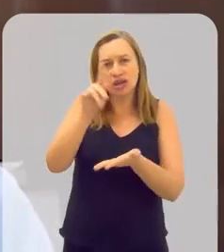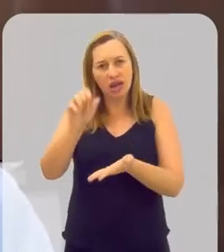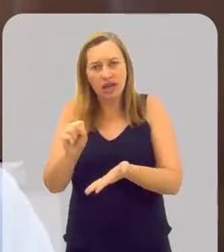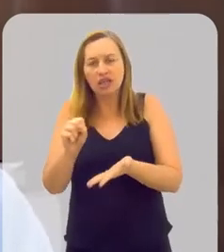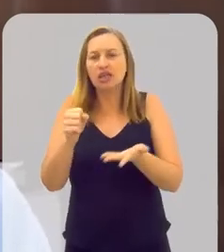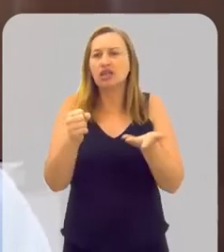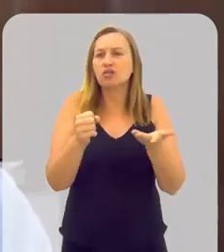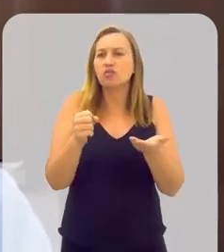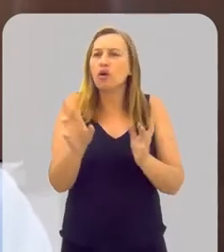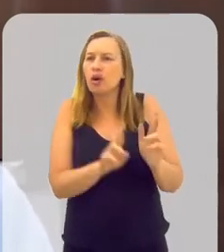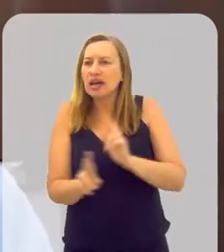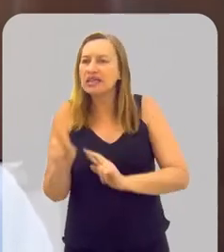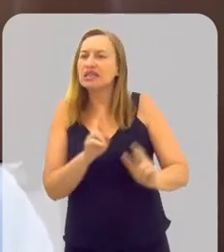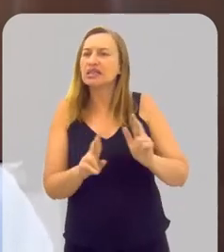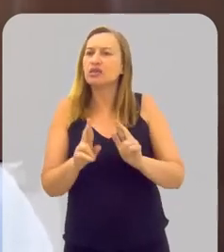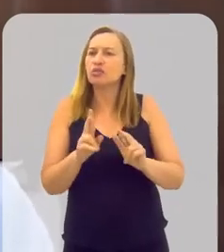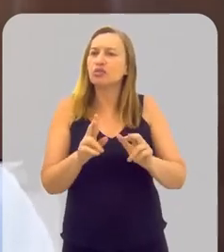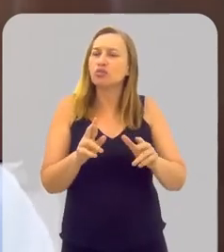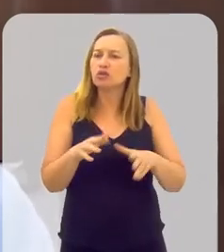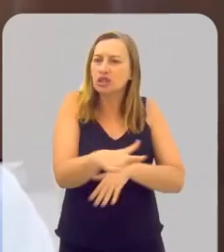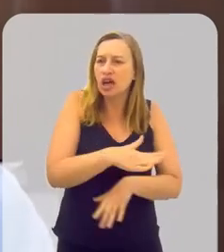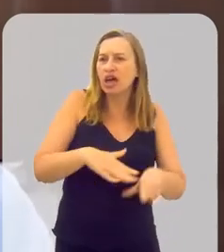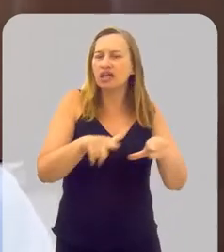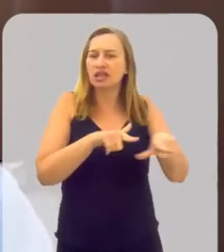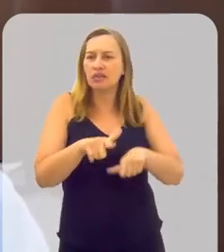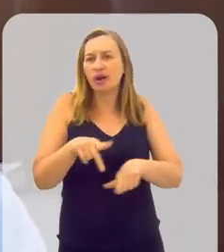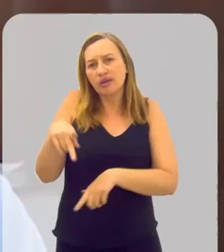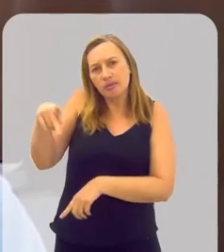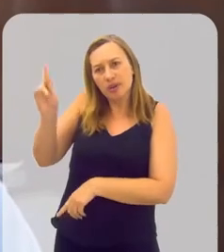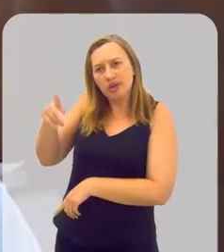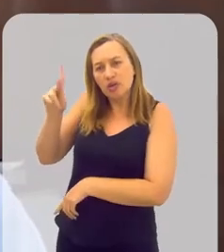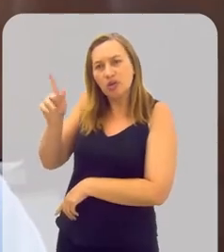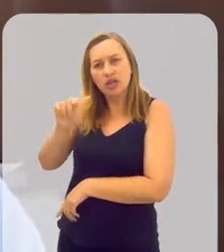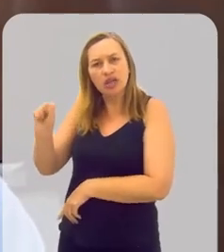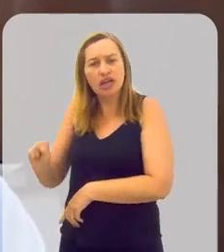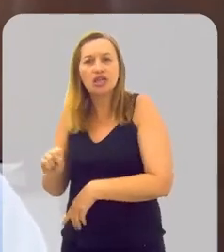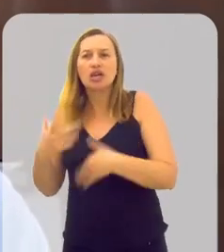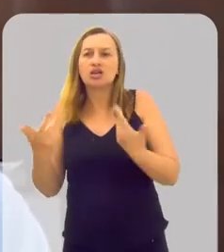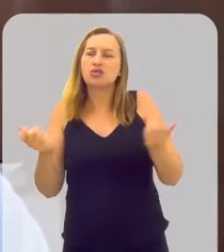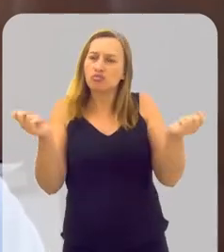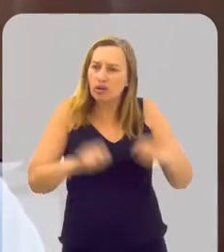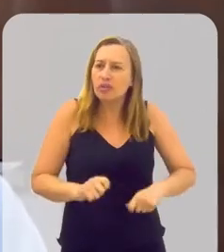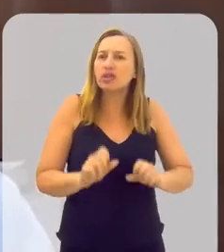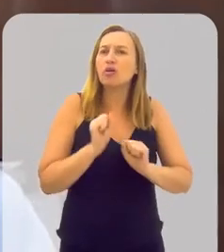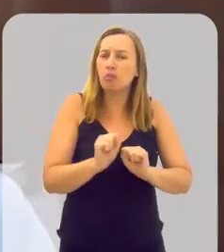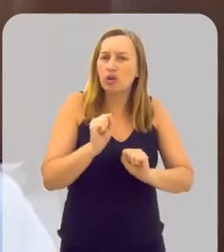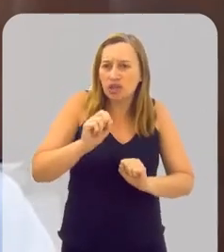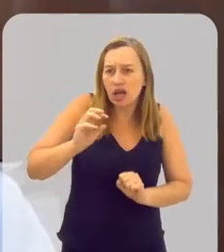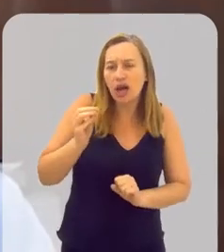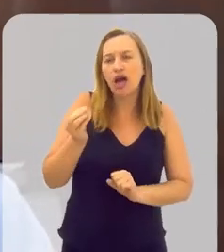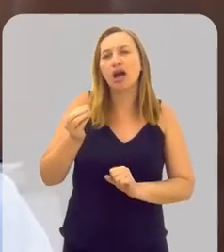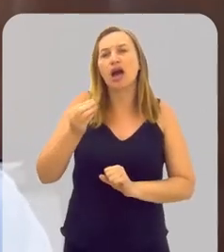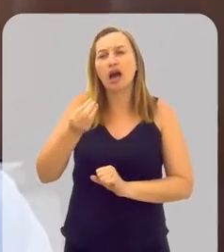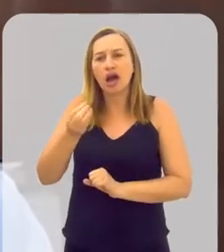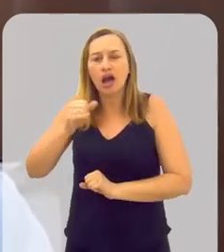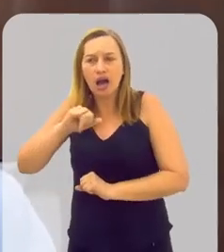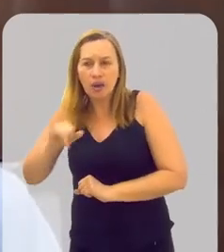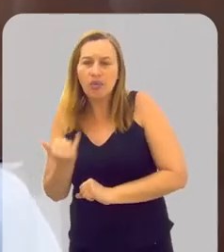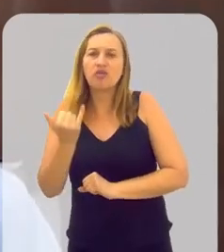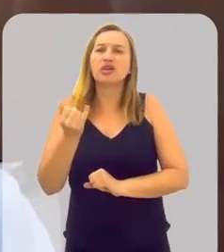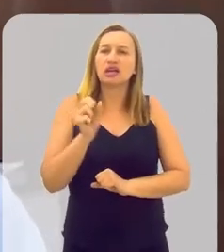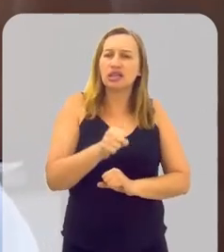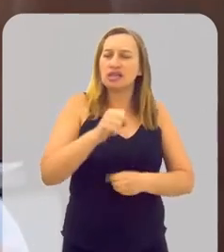principalmente quando a gente fala em eólicas offshore, uma grande correlação desse mercado com o mercado de petróleo e gás. Então, são capacitações que podem